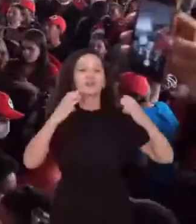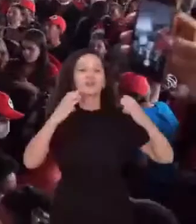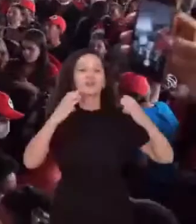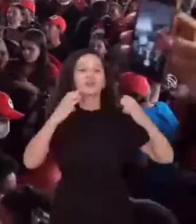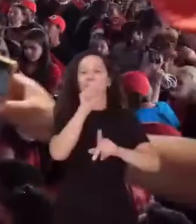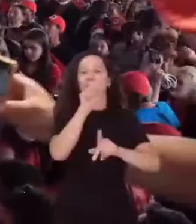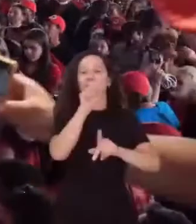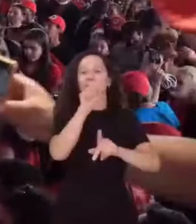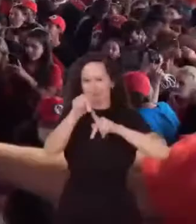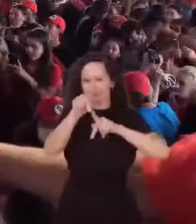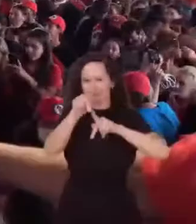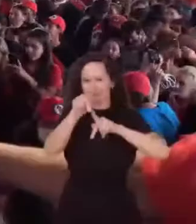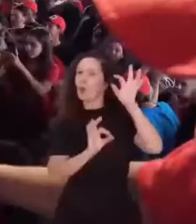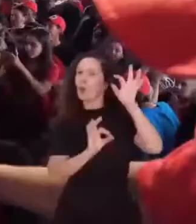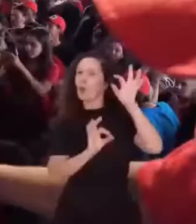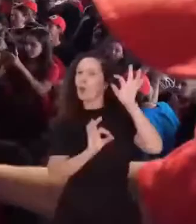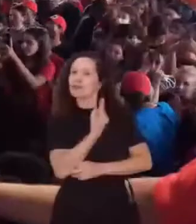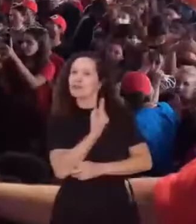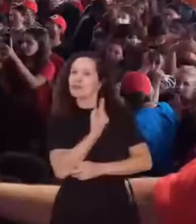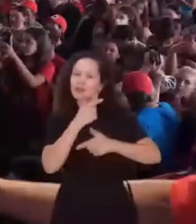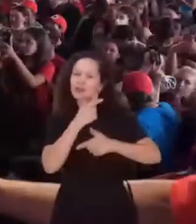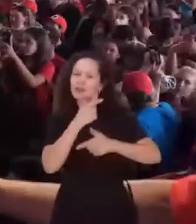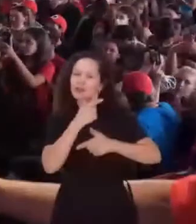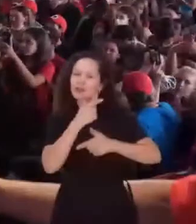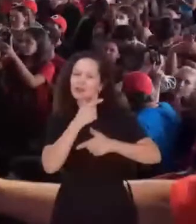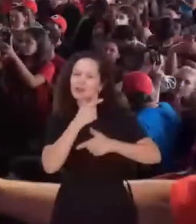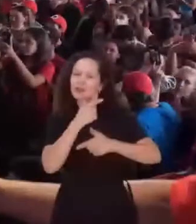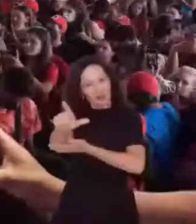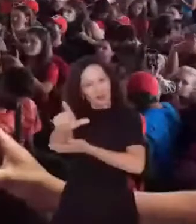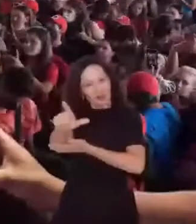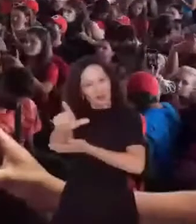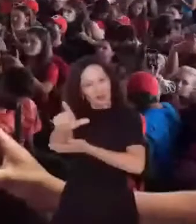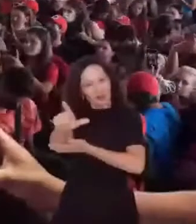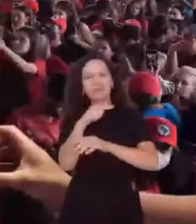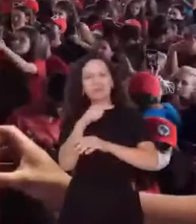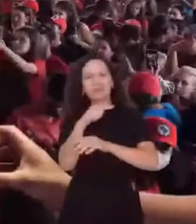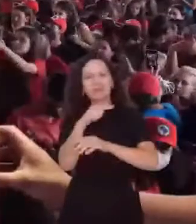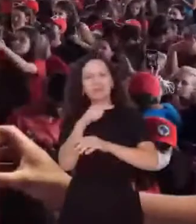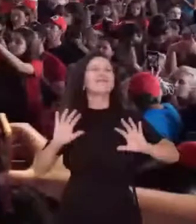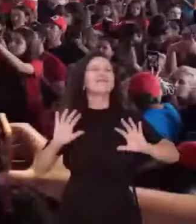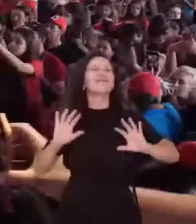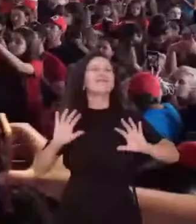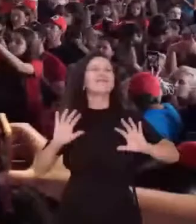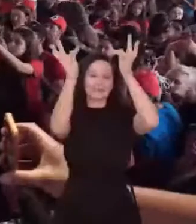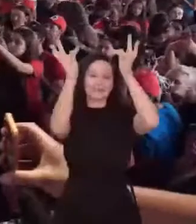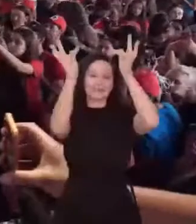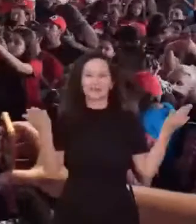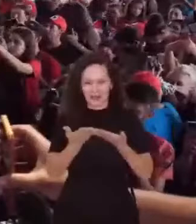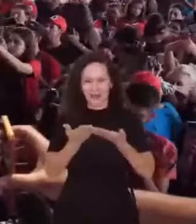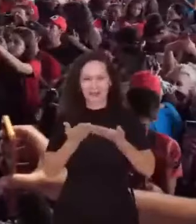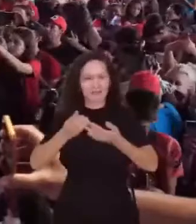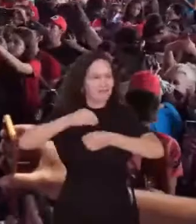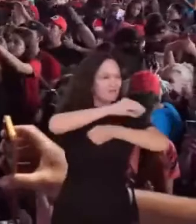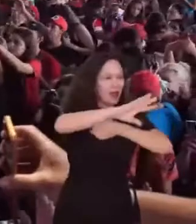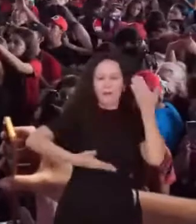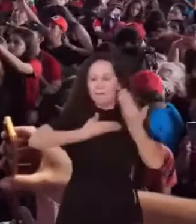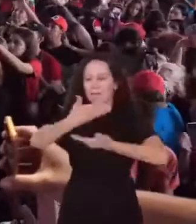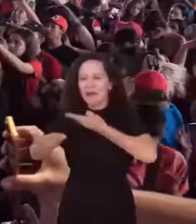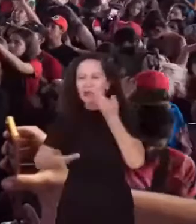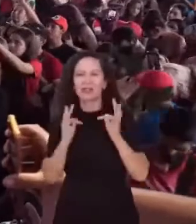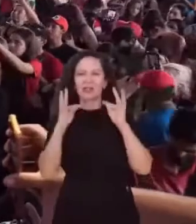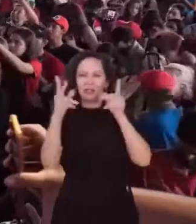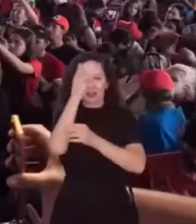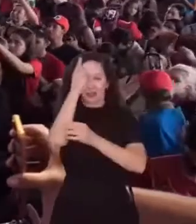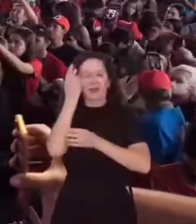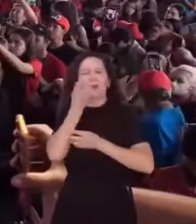aqui, então, mais uma vez, dizer que isso é um dia de festa, de alegria, de partilha, e que todos e todas são muito, muito, muito sempre bem-vindos na